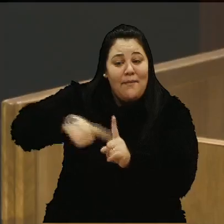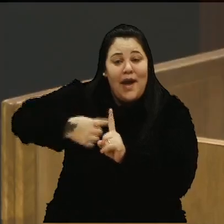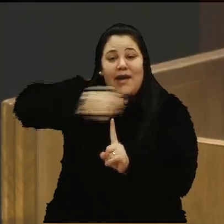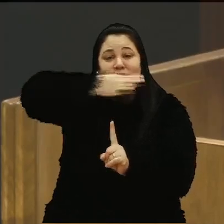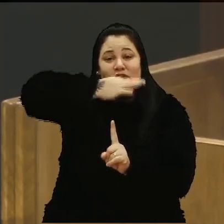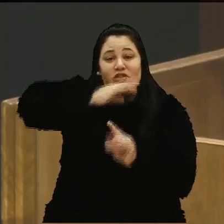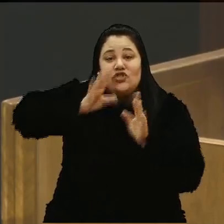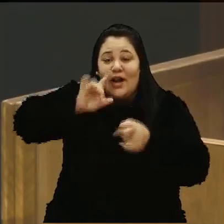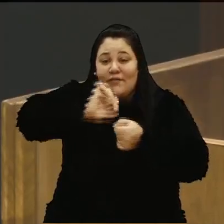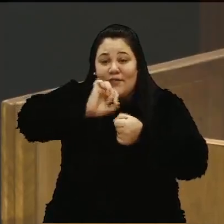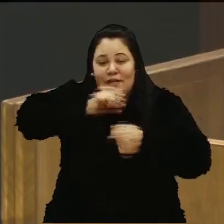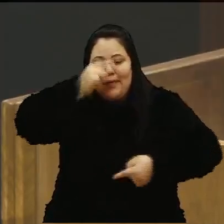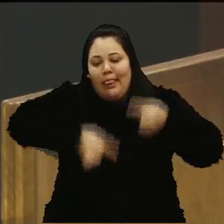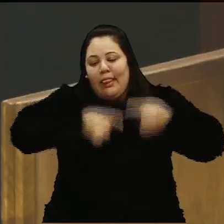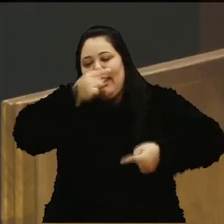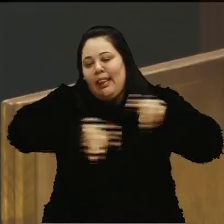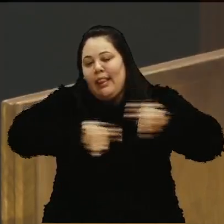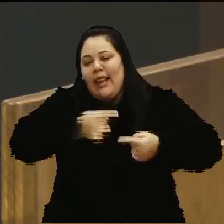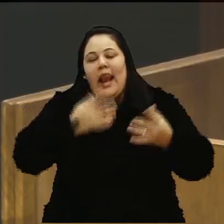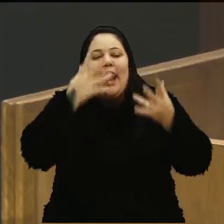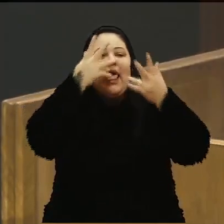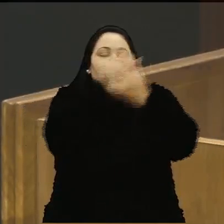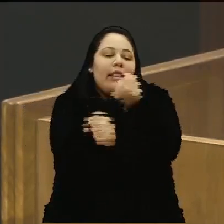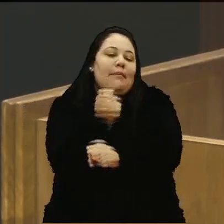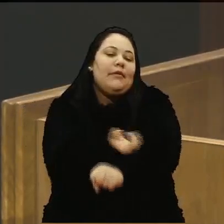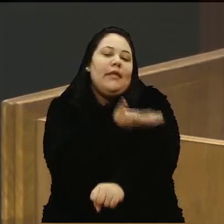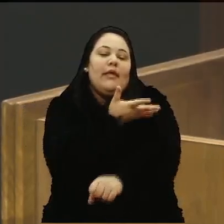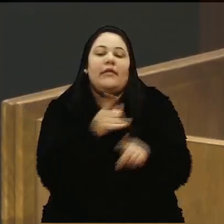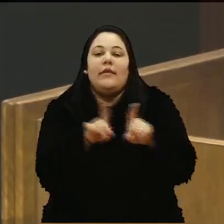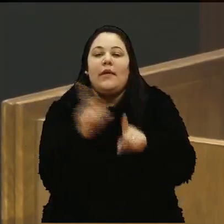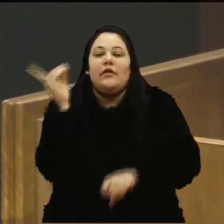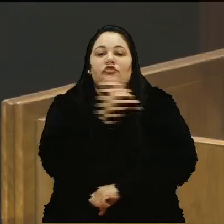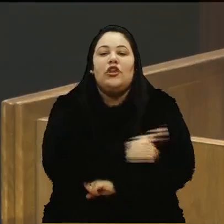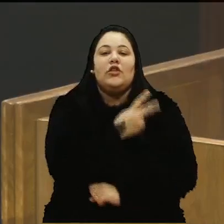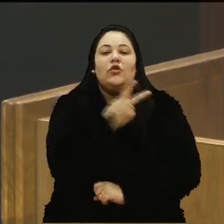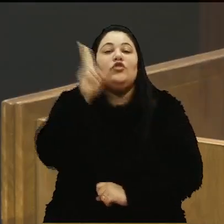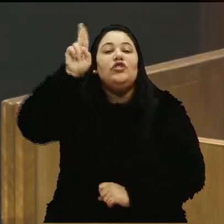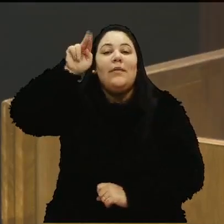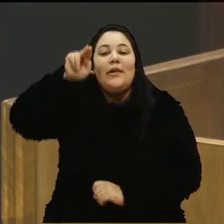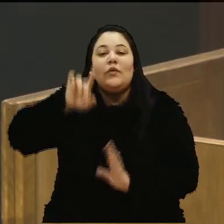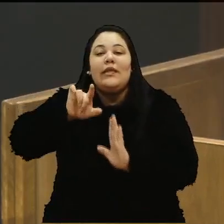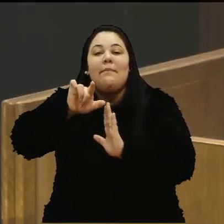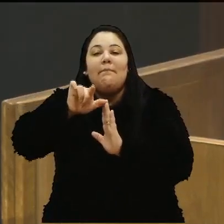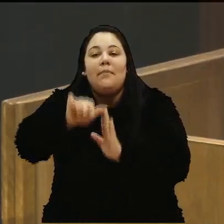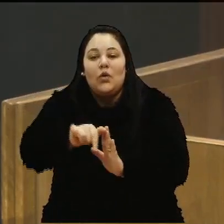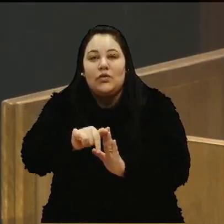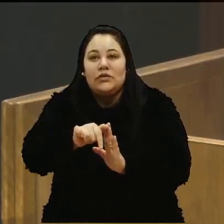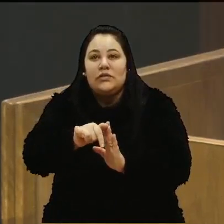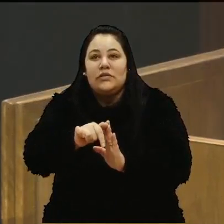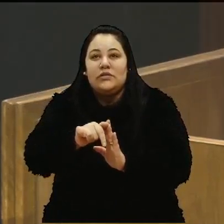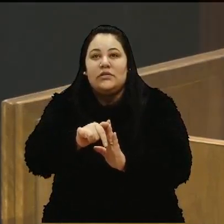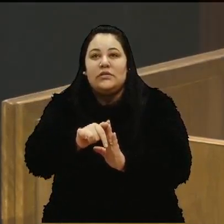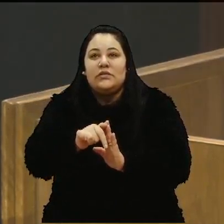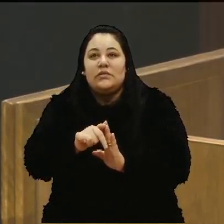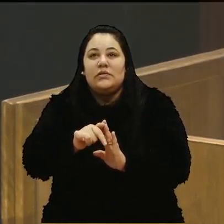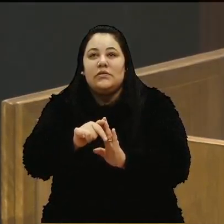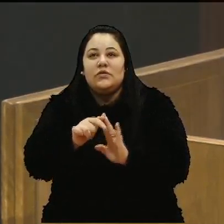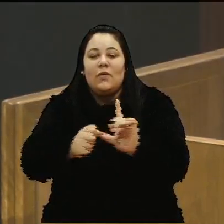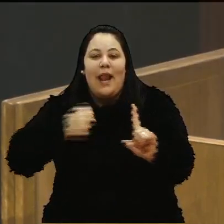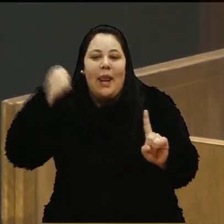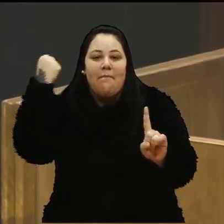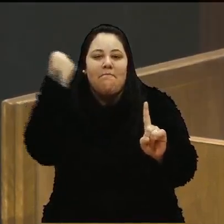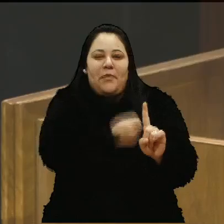um debate muito lindo, muito emocionante, aqui no dia 2 de abril, depois do ataque à professora na escola